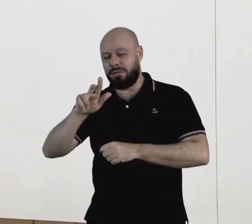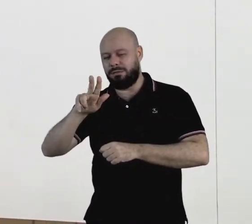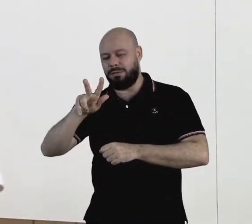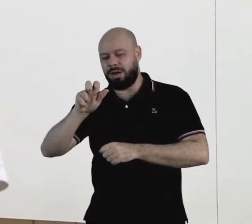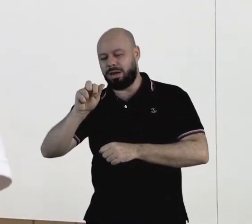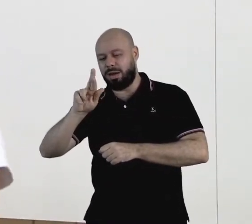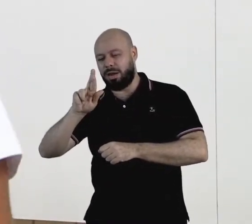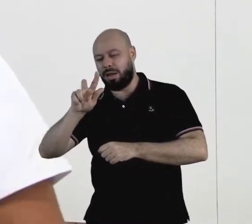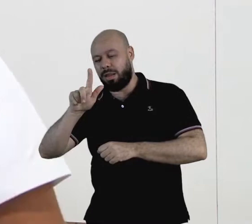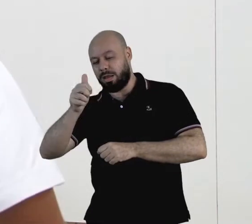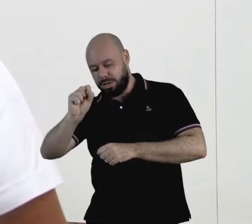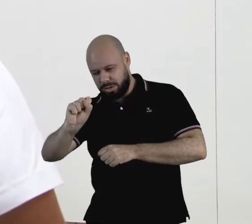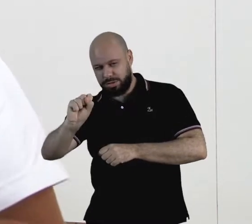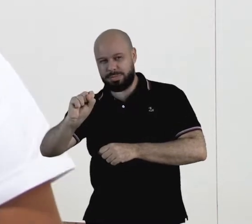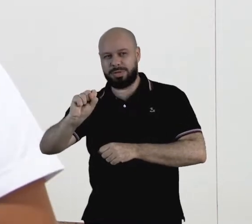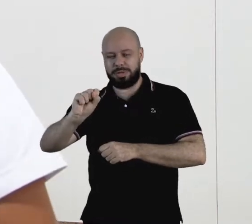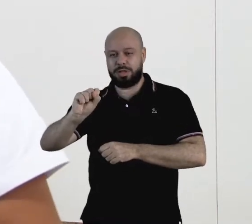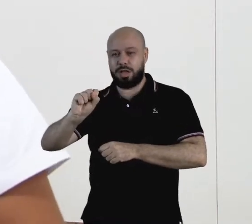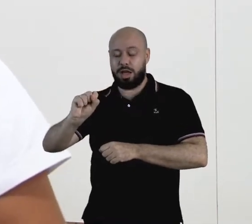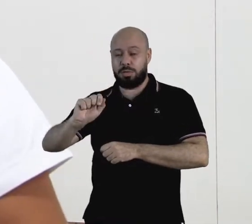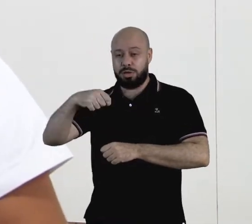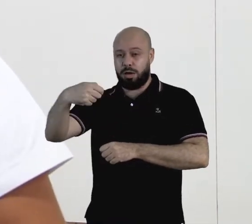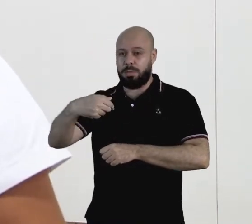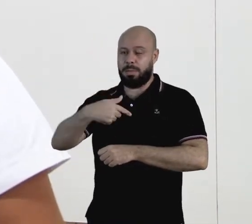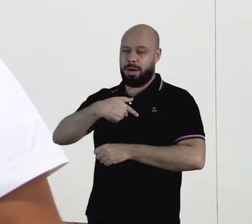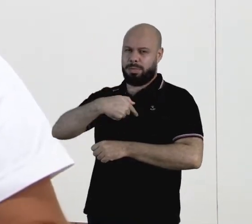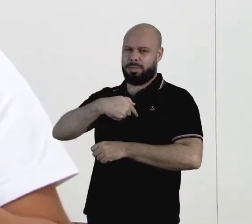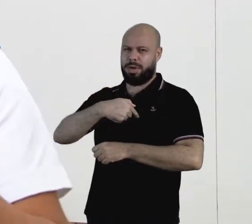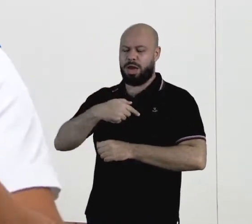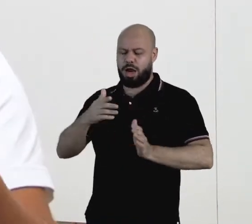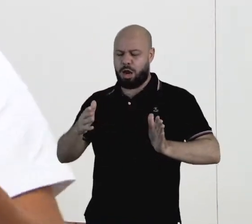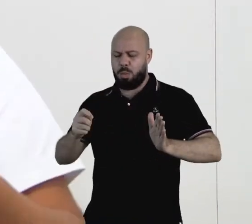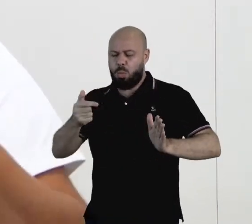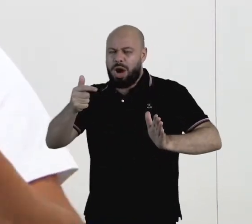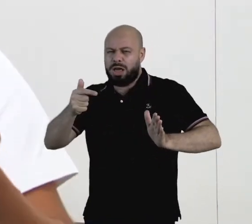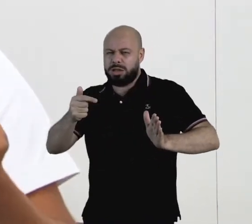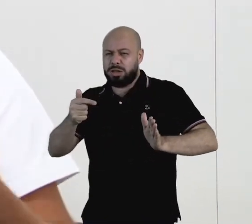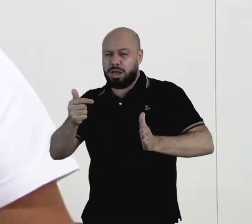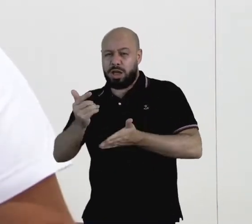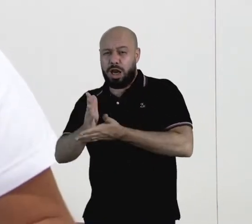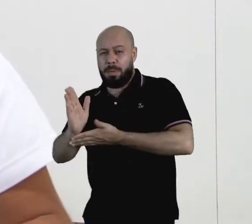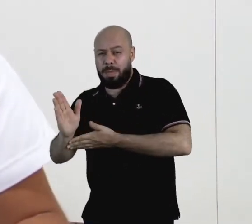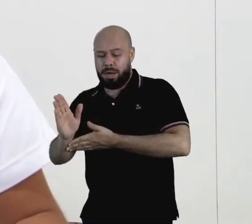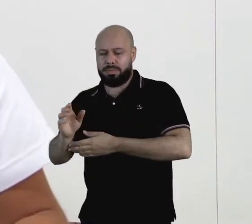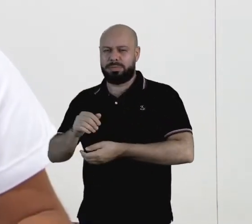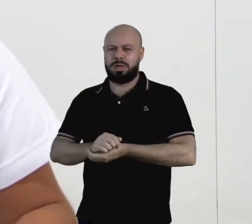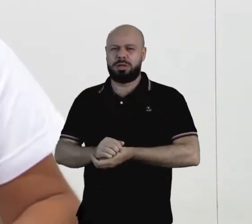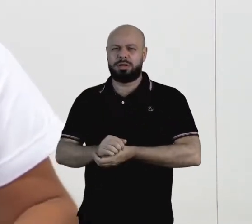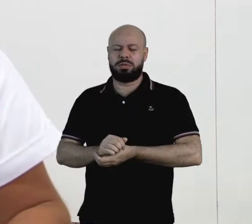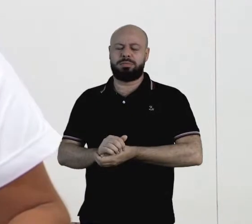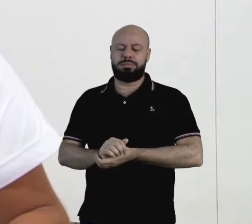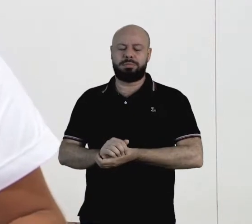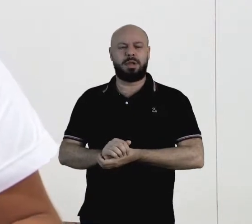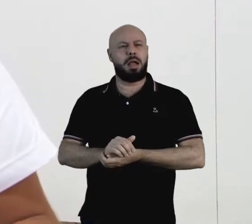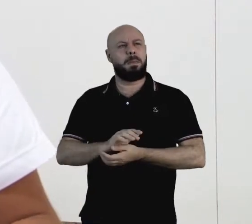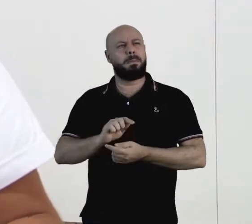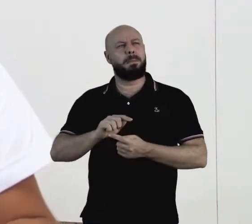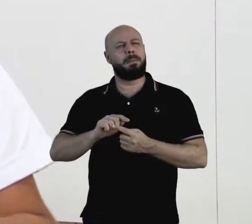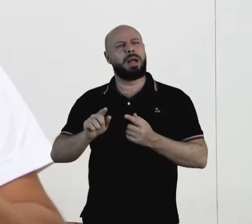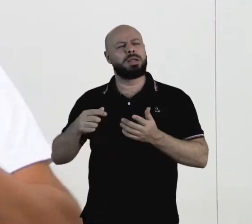do poder. Agora, nós precisamos entender algumas outras coisas que estavam acontecendo naquela